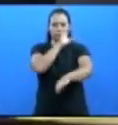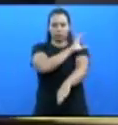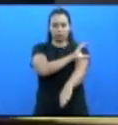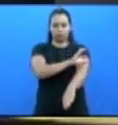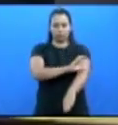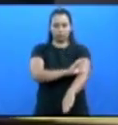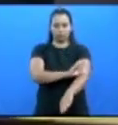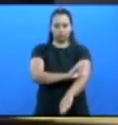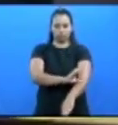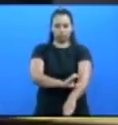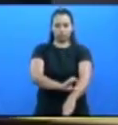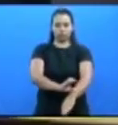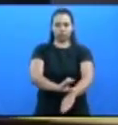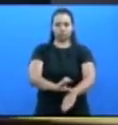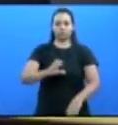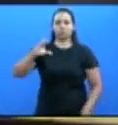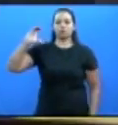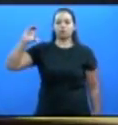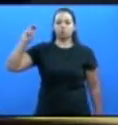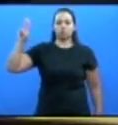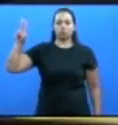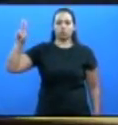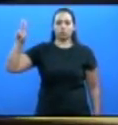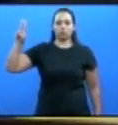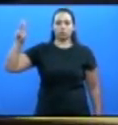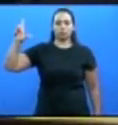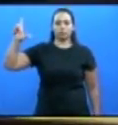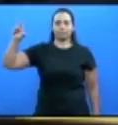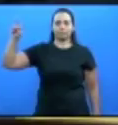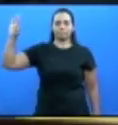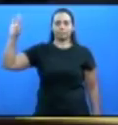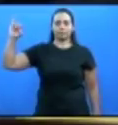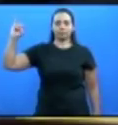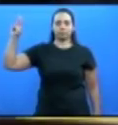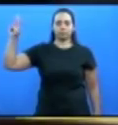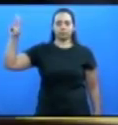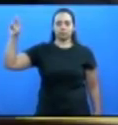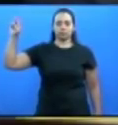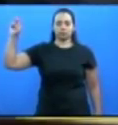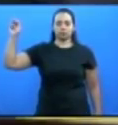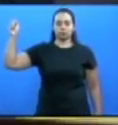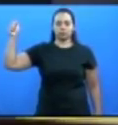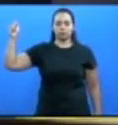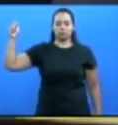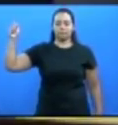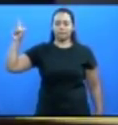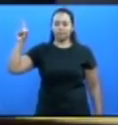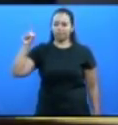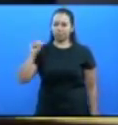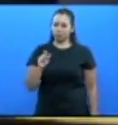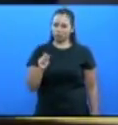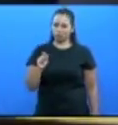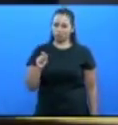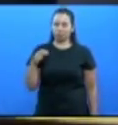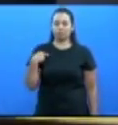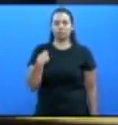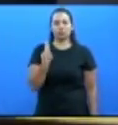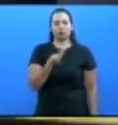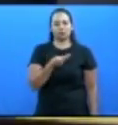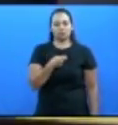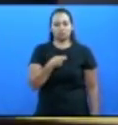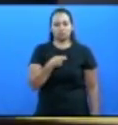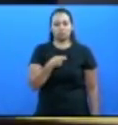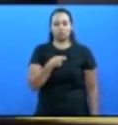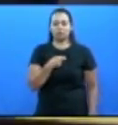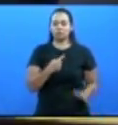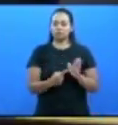Esses 2 milhões e pouco para a cultura, esse valor é muito pouco para nós desenvolvermos a